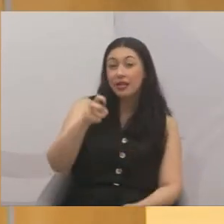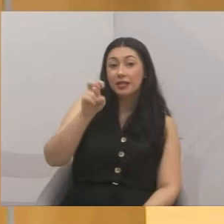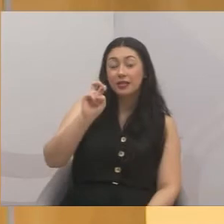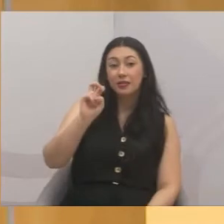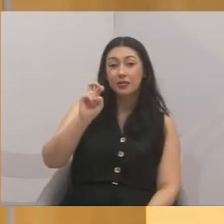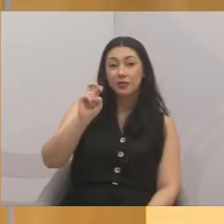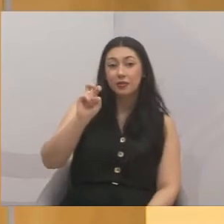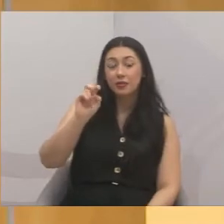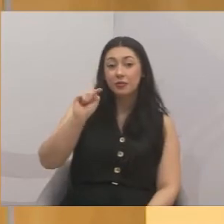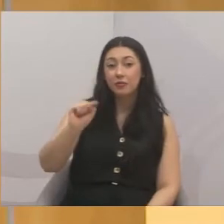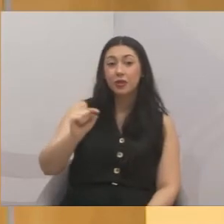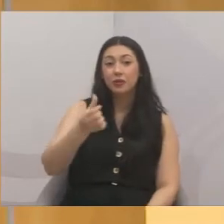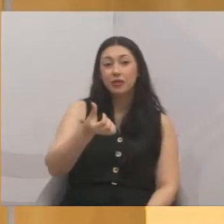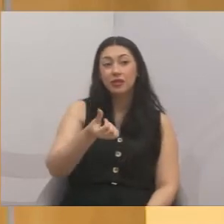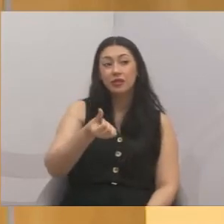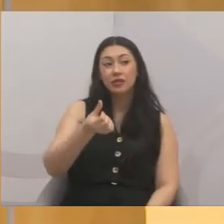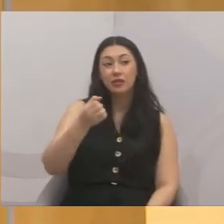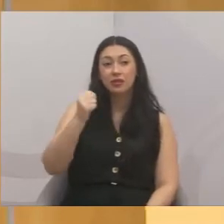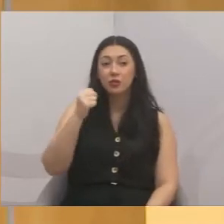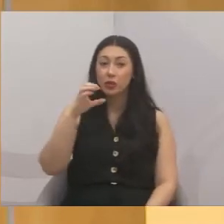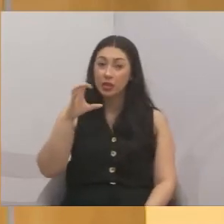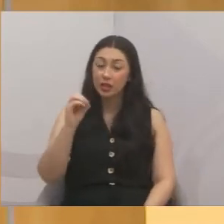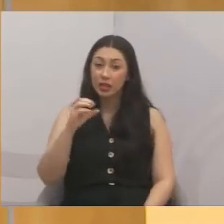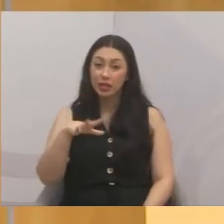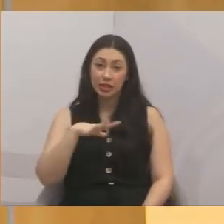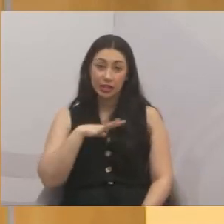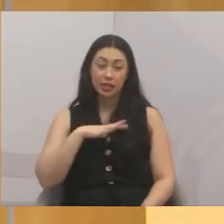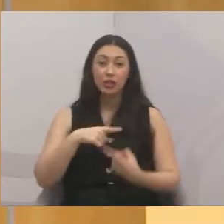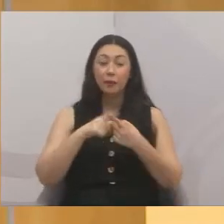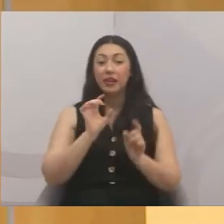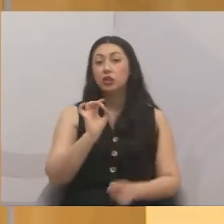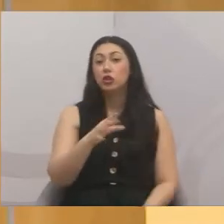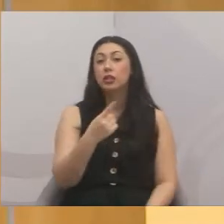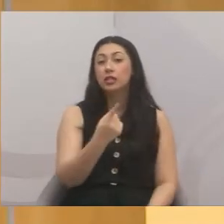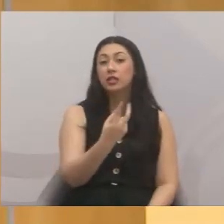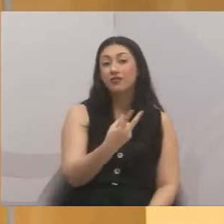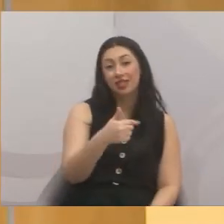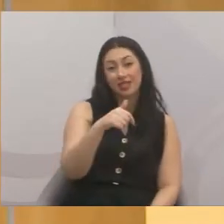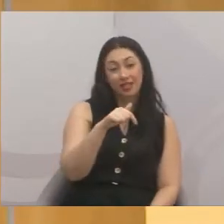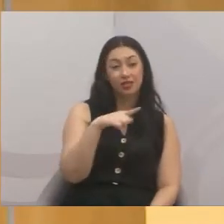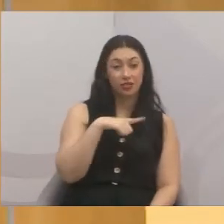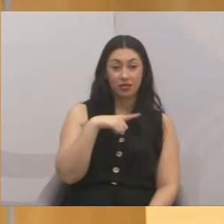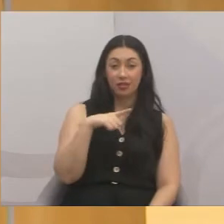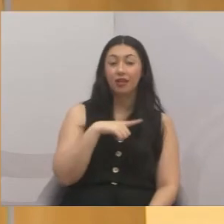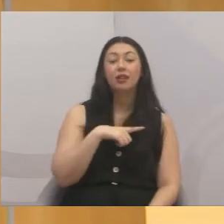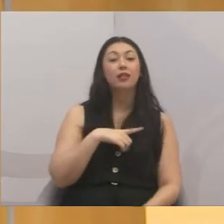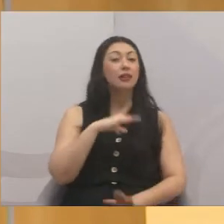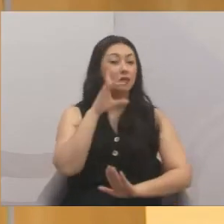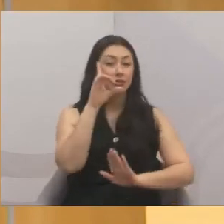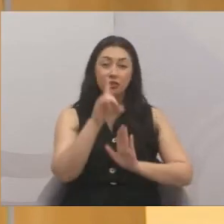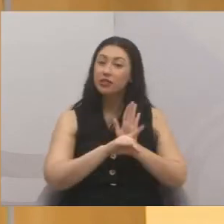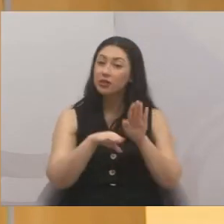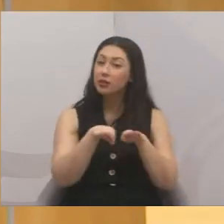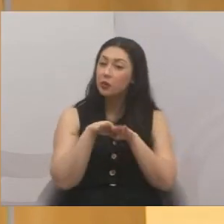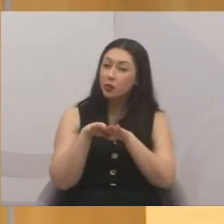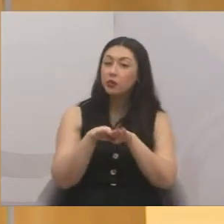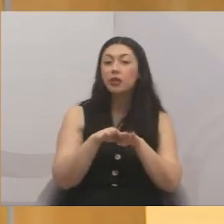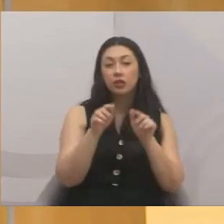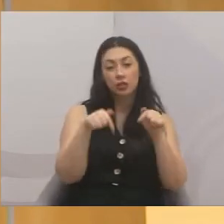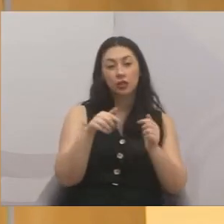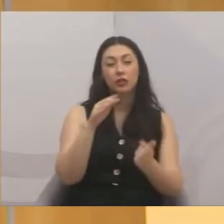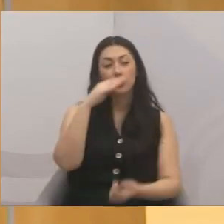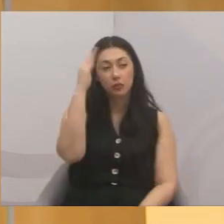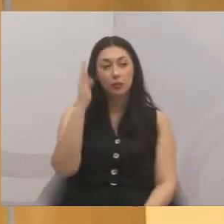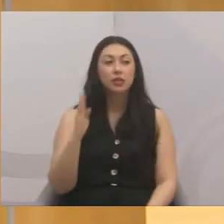5.670 municípios, 127 têm adesão de políticas de igualdade étnico-raciais no Brasil. Então, a gente não